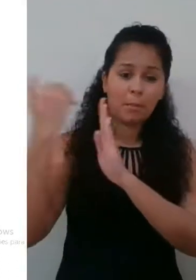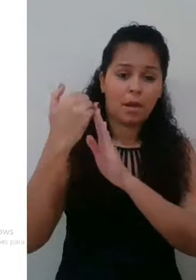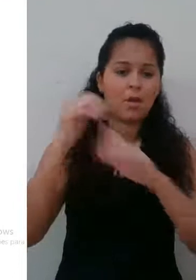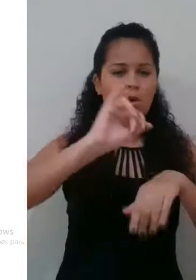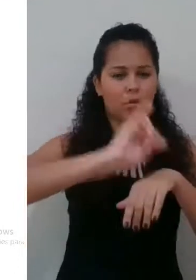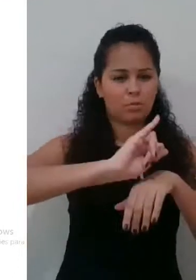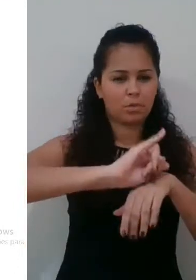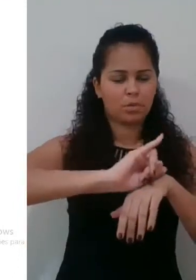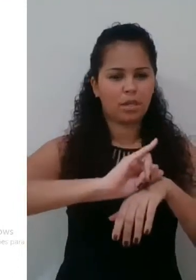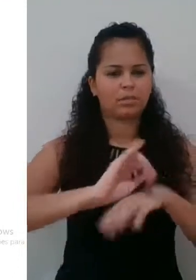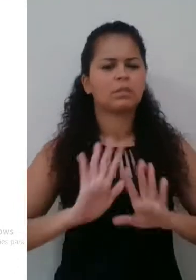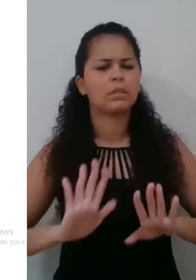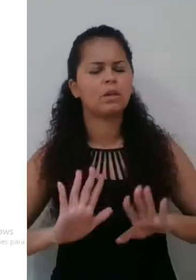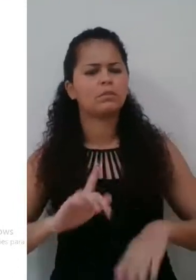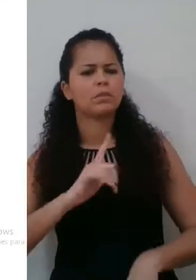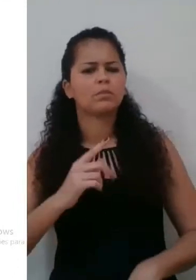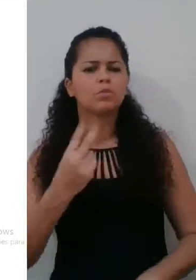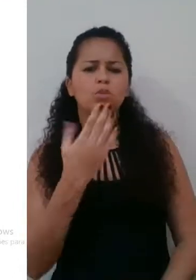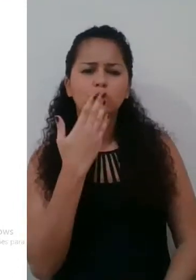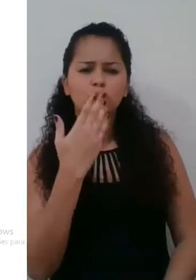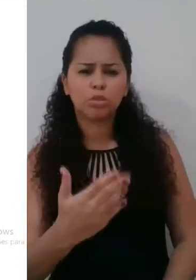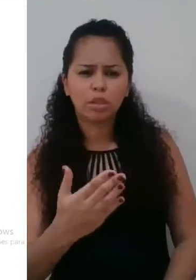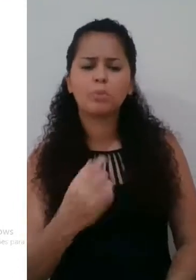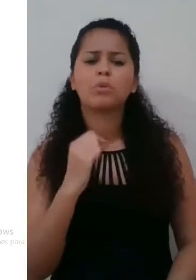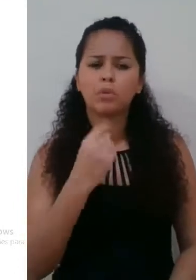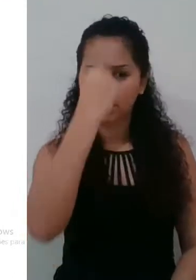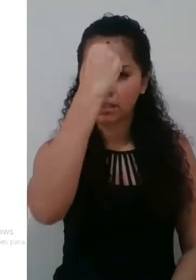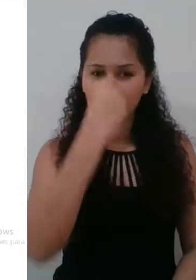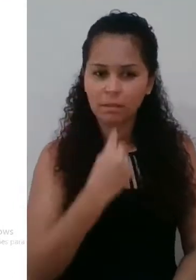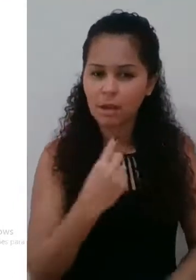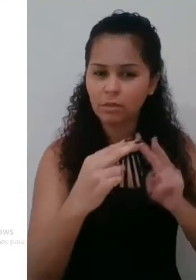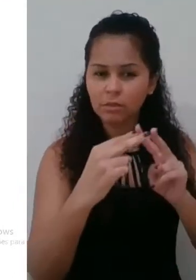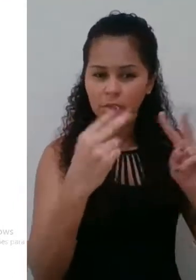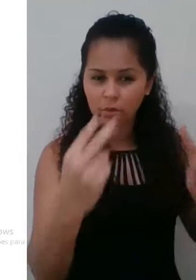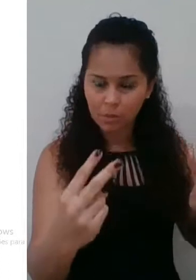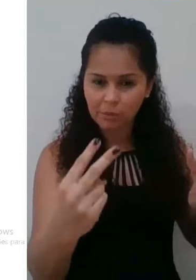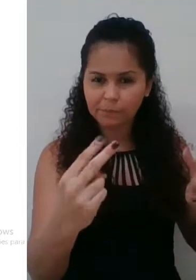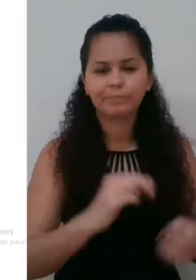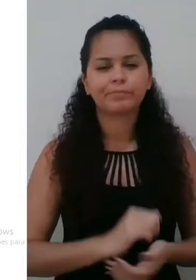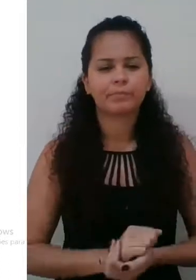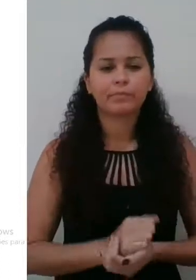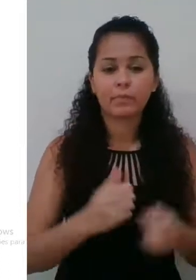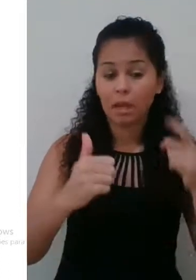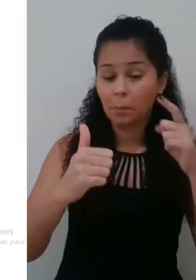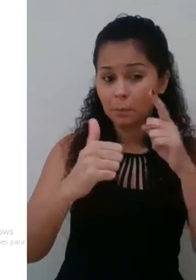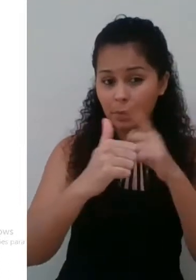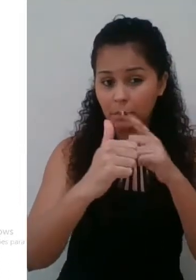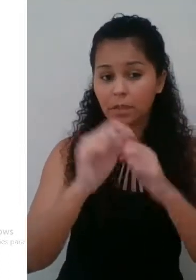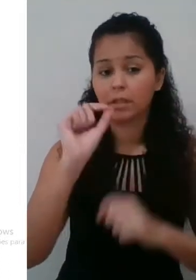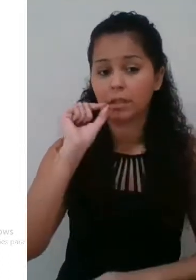tem duas situações de imagens virtuais, ok? A primeira situação é para